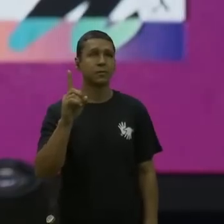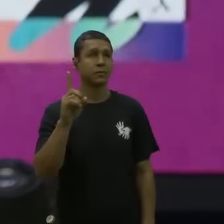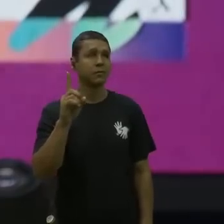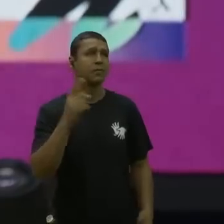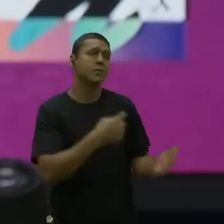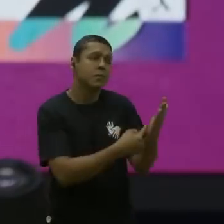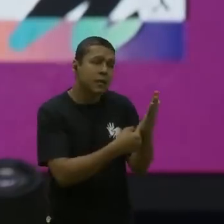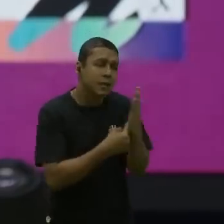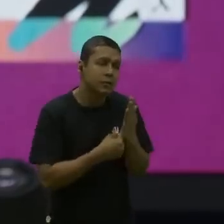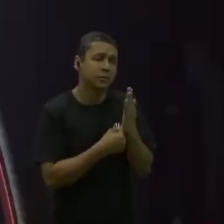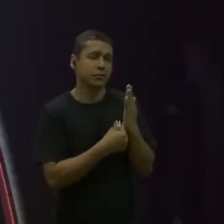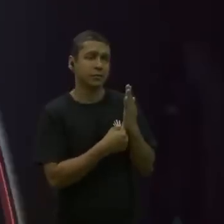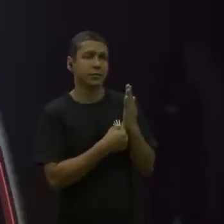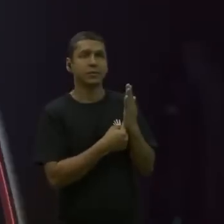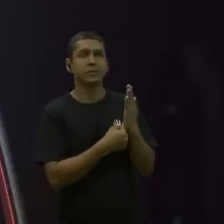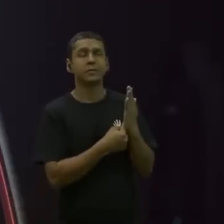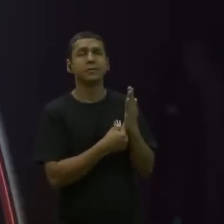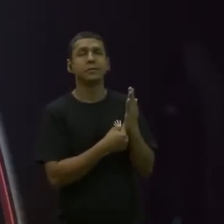socorre-me.